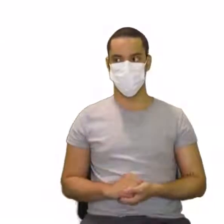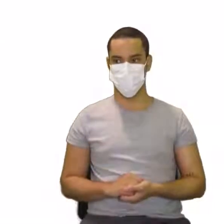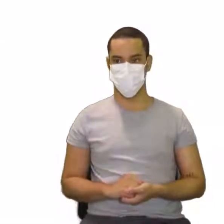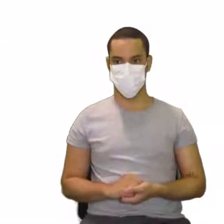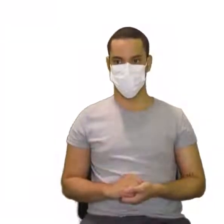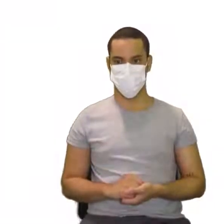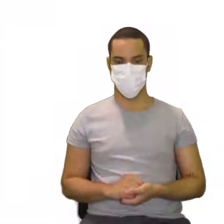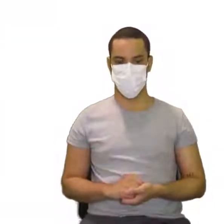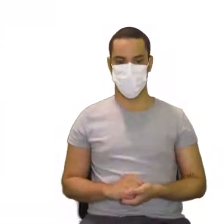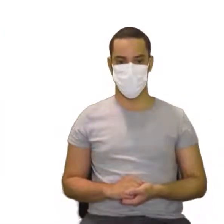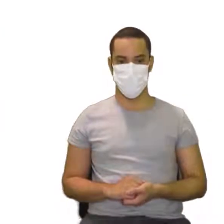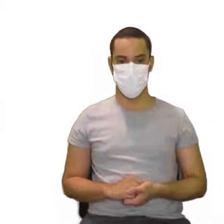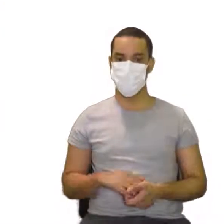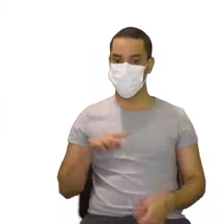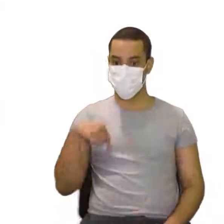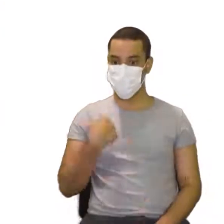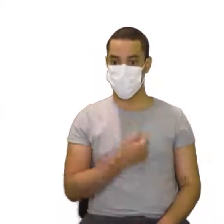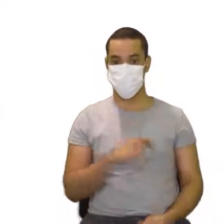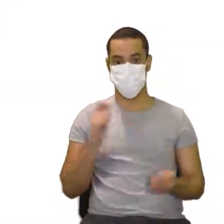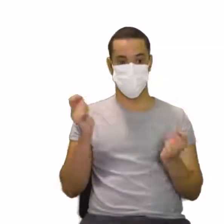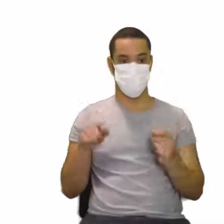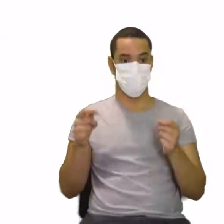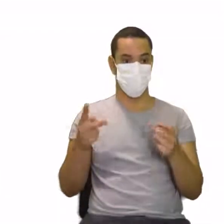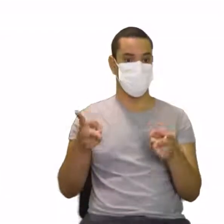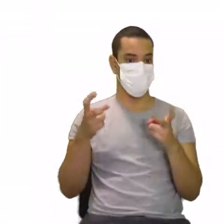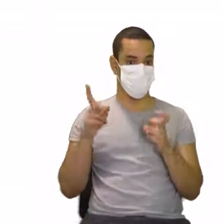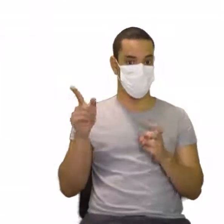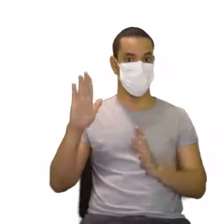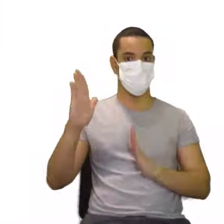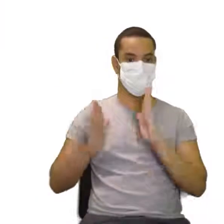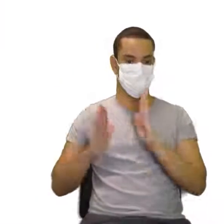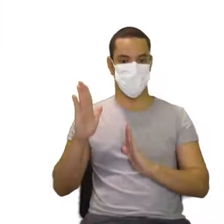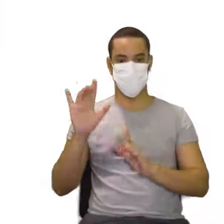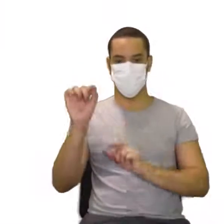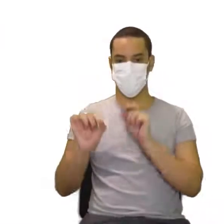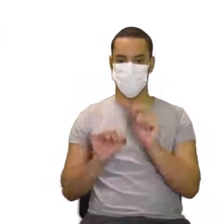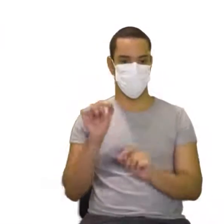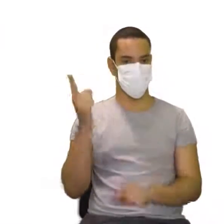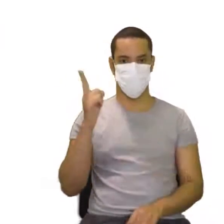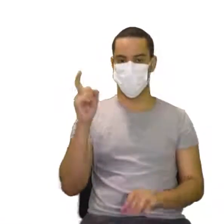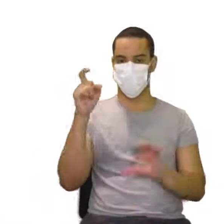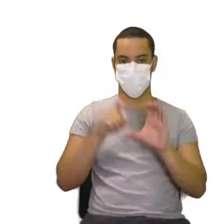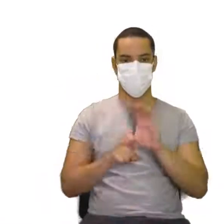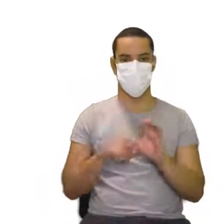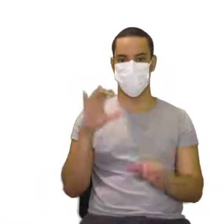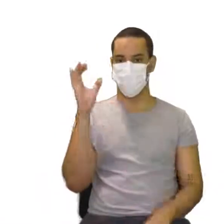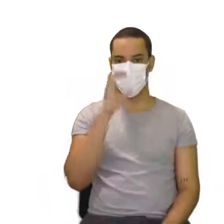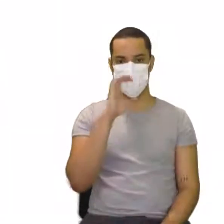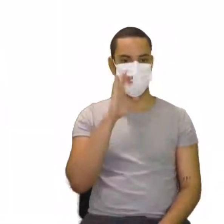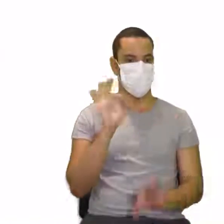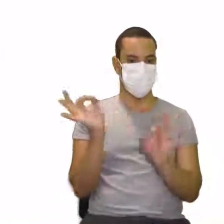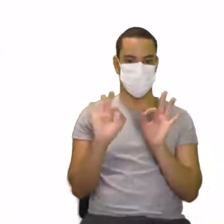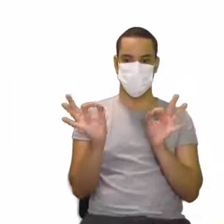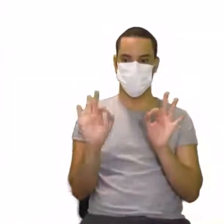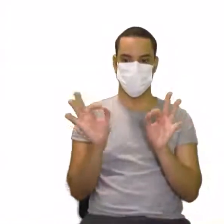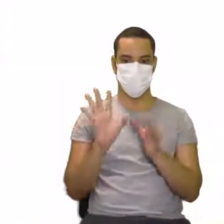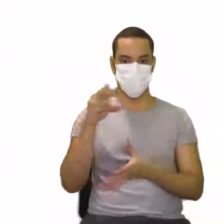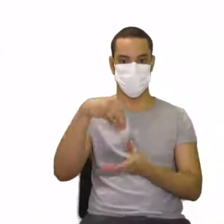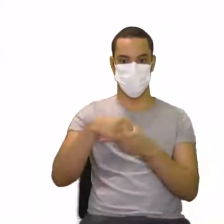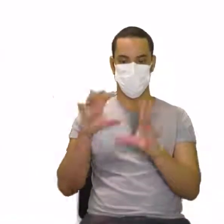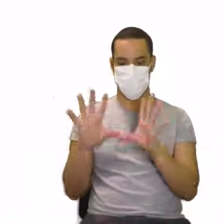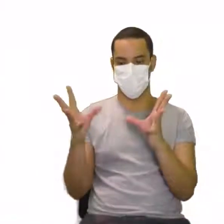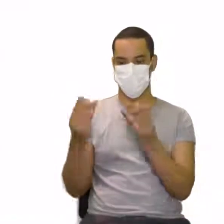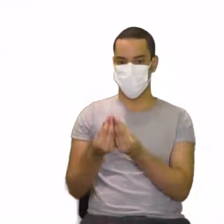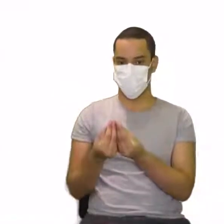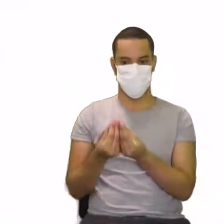ok? E a gente pode perceber aqui que esse período aqui não vai depender da velocidade da